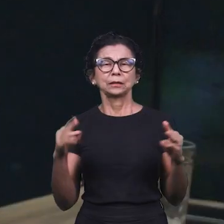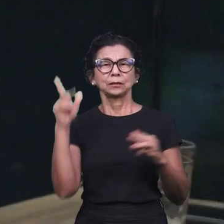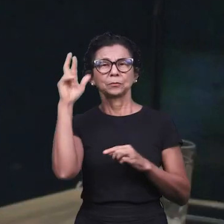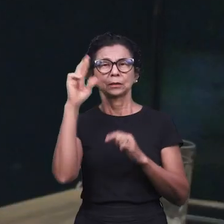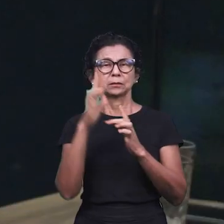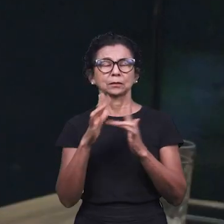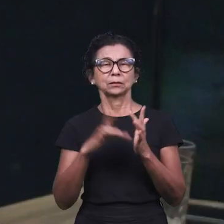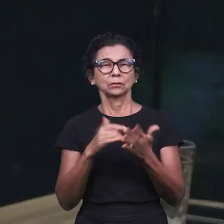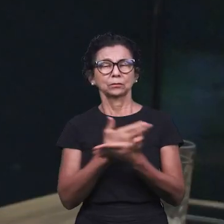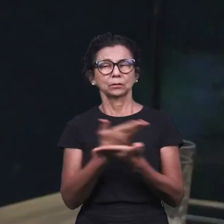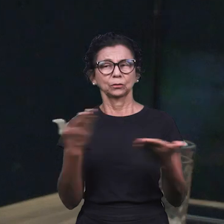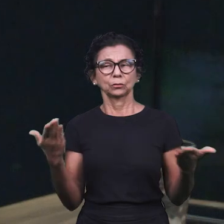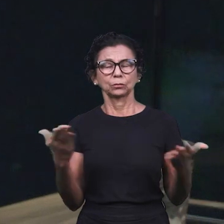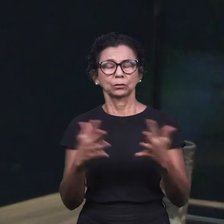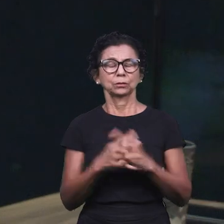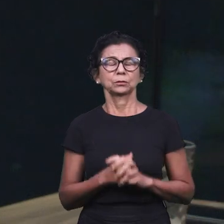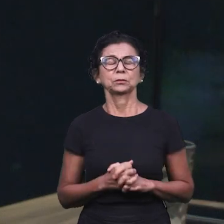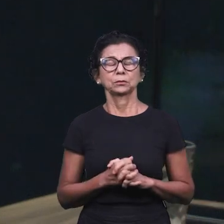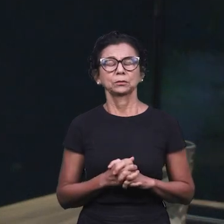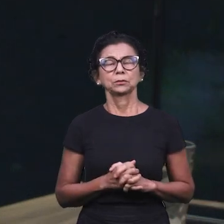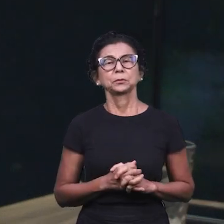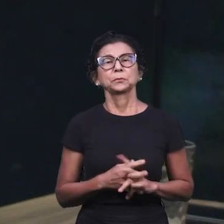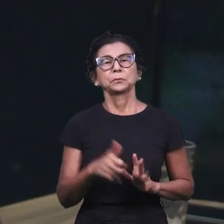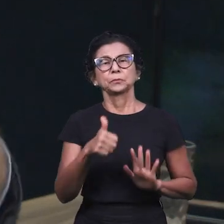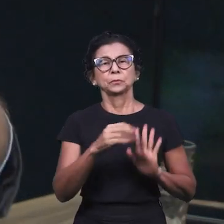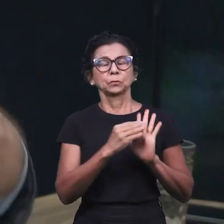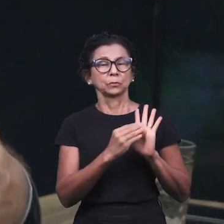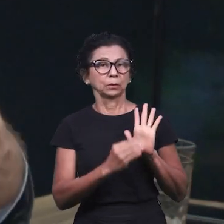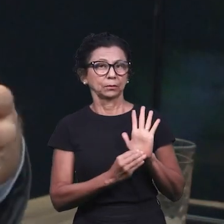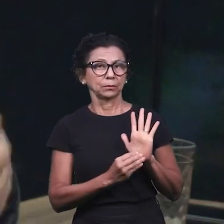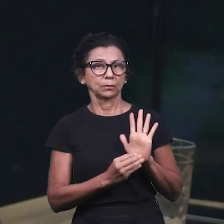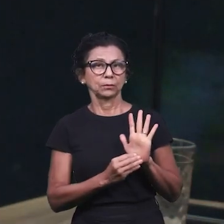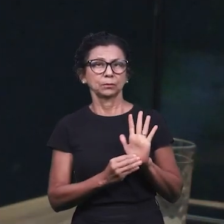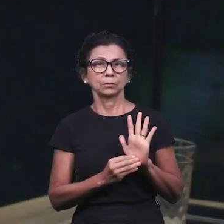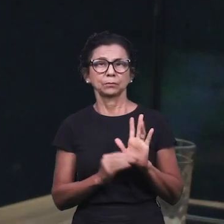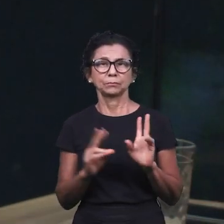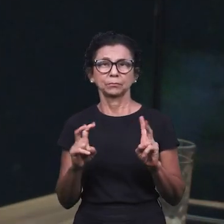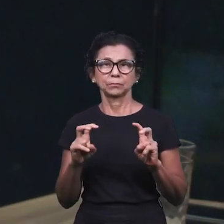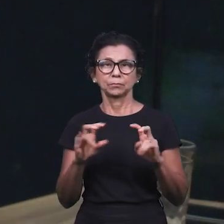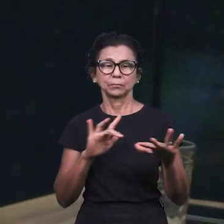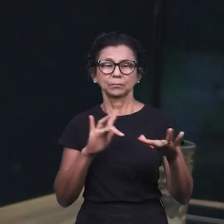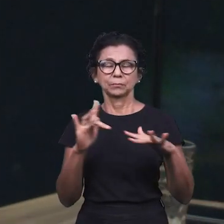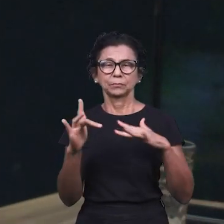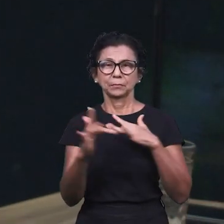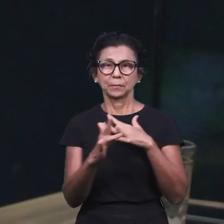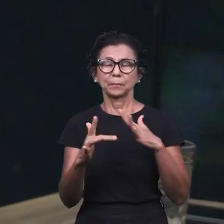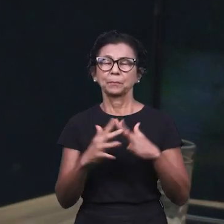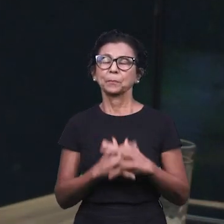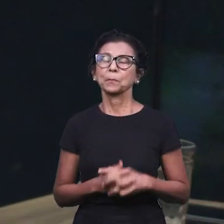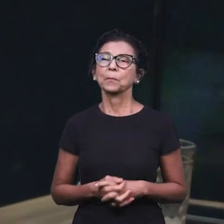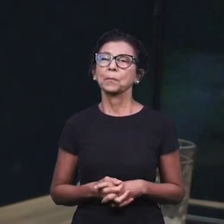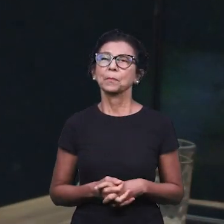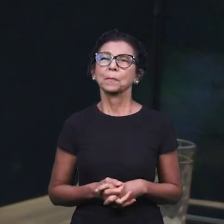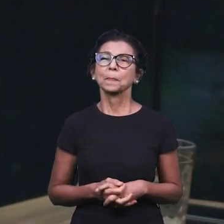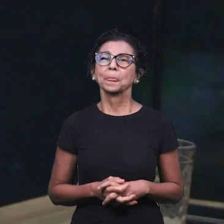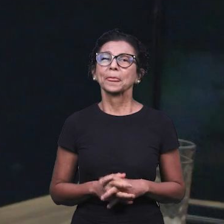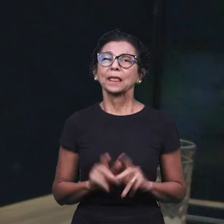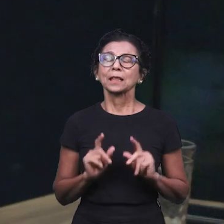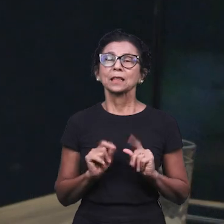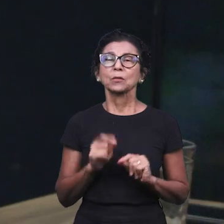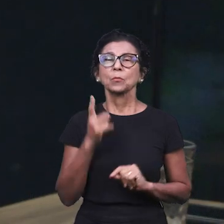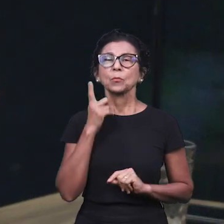Para esse primeiro episódio desse programa Redes Digitais, nós vamos falar de uma